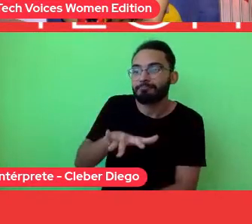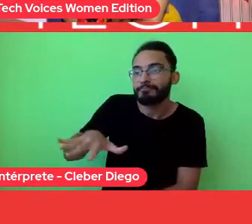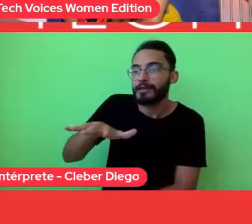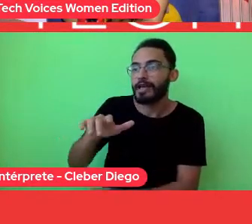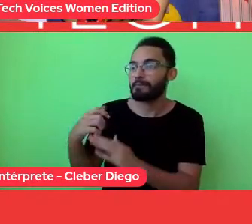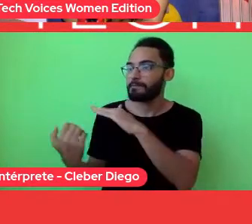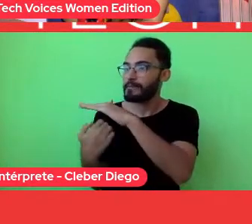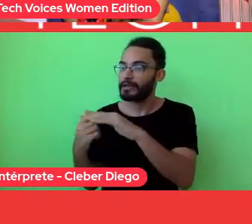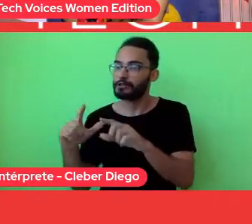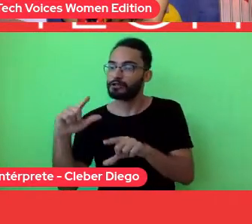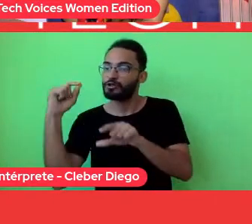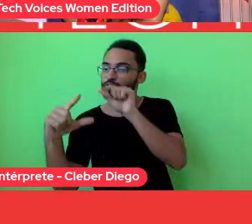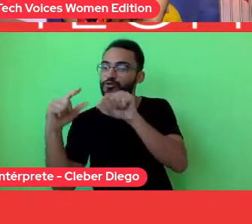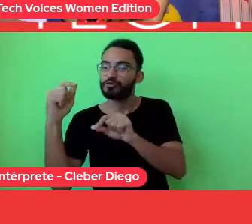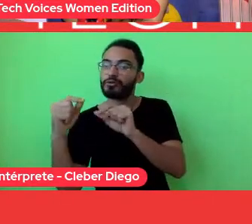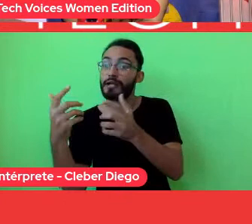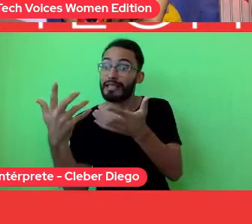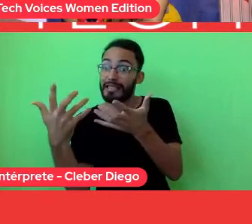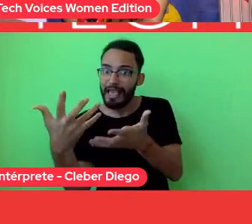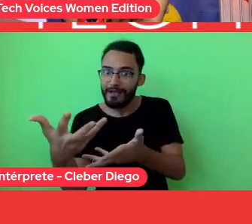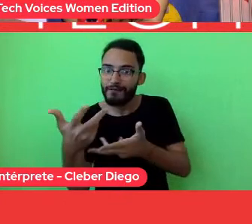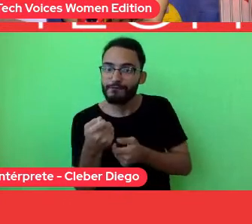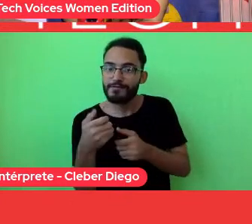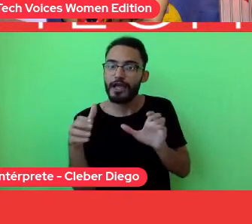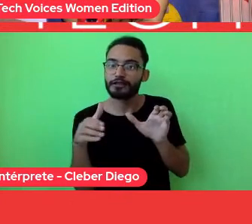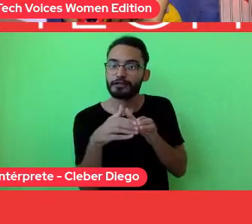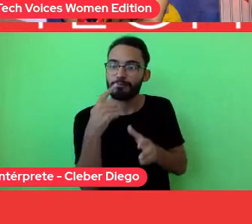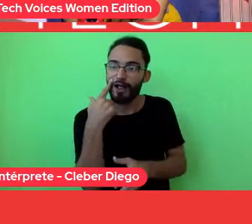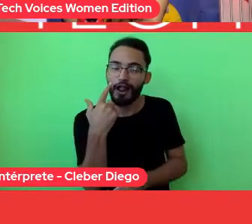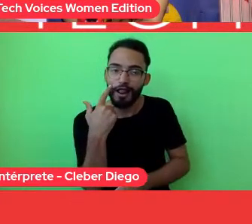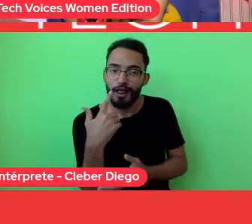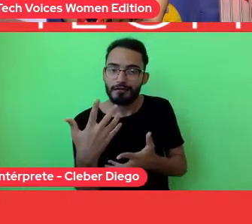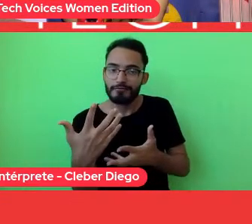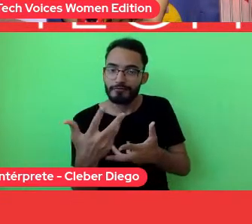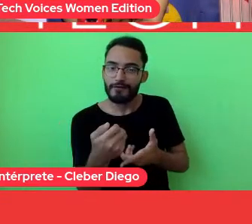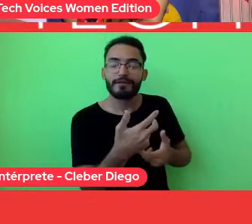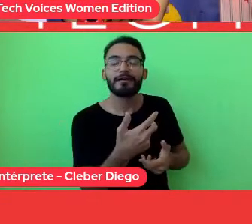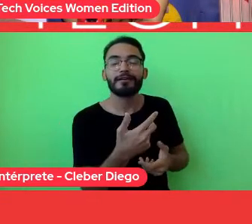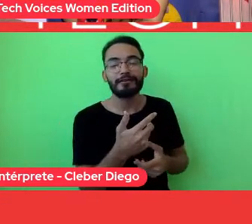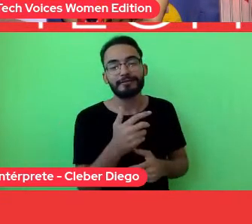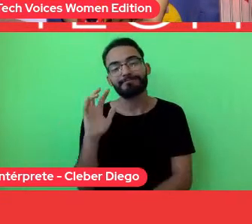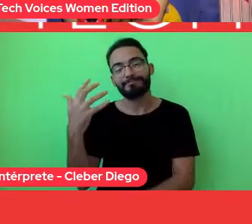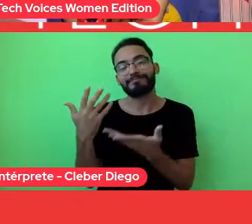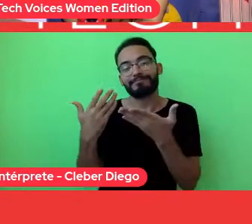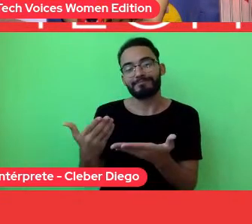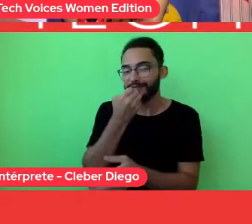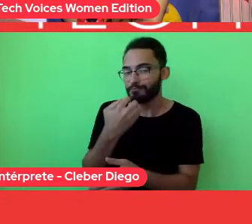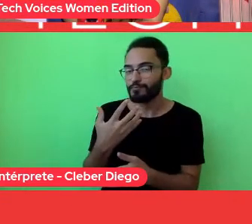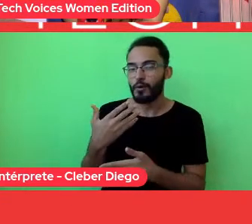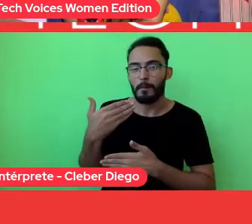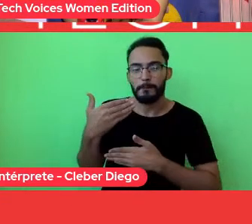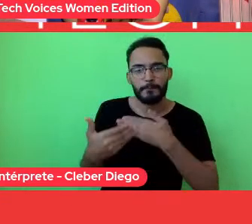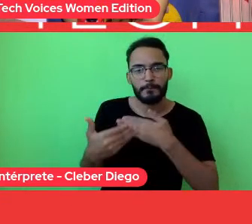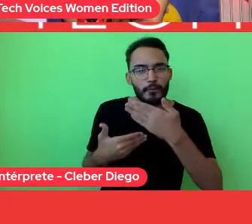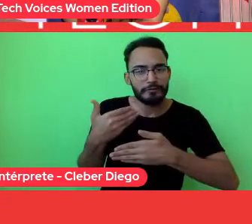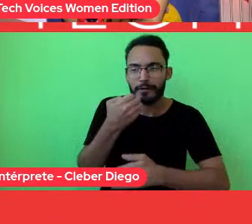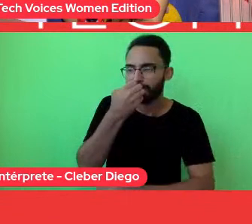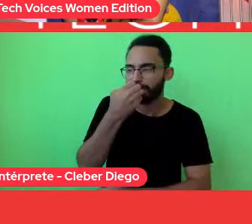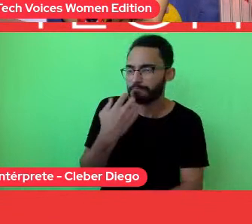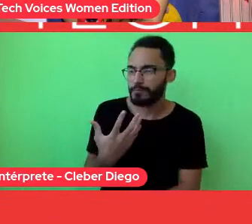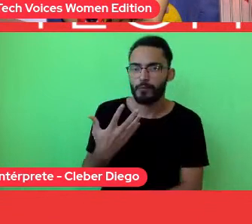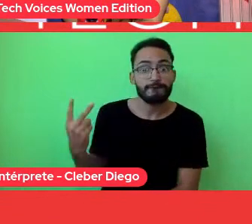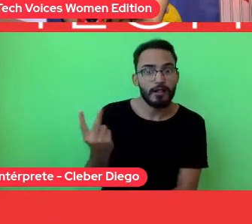né? De convidá-las a fazer parte dos nossos times. E foi isso que aconteceu. Foi um processo muito